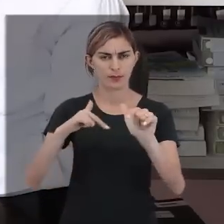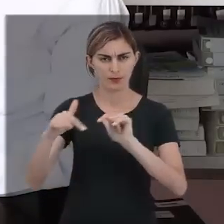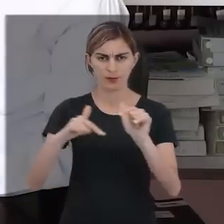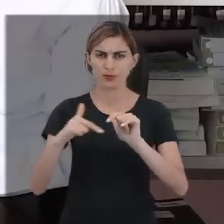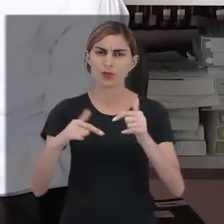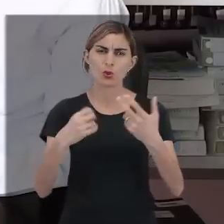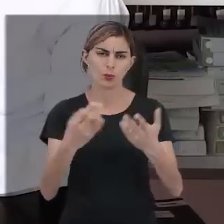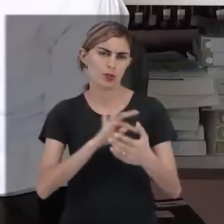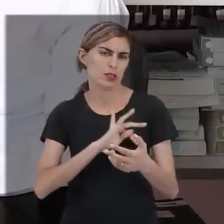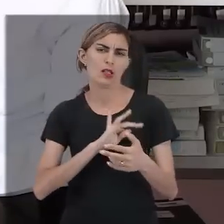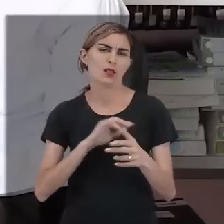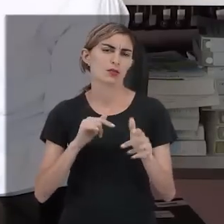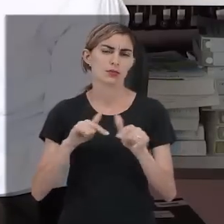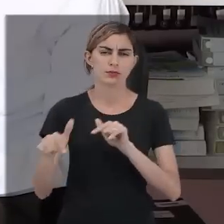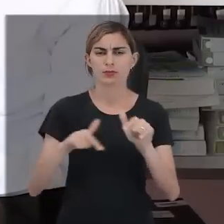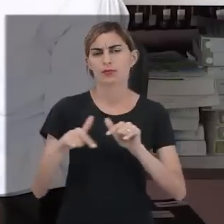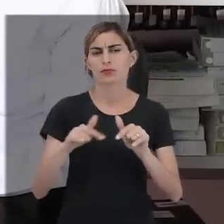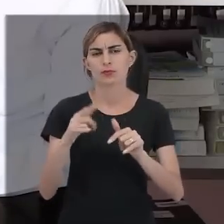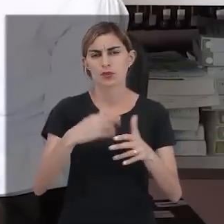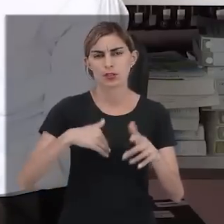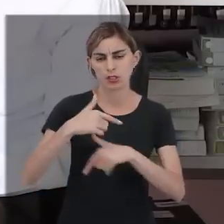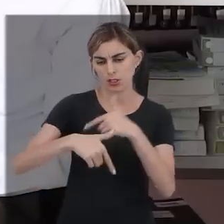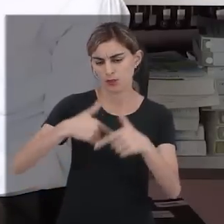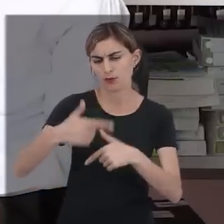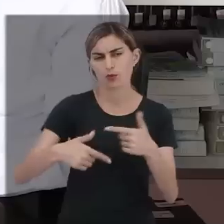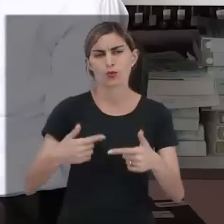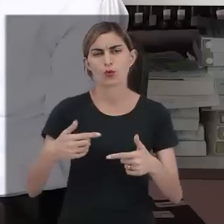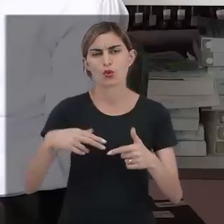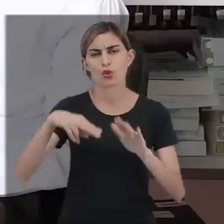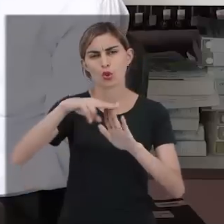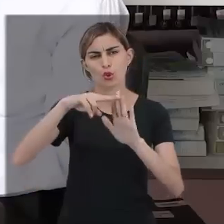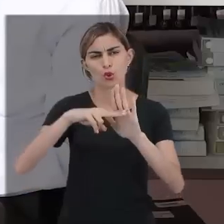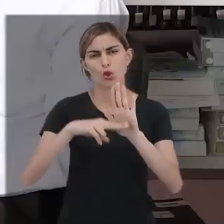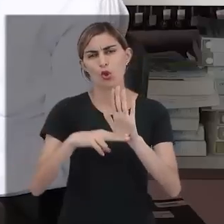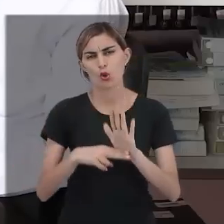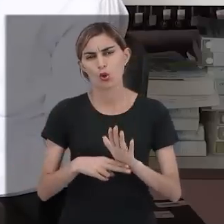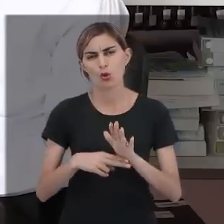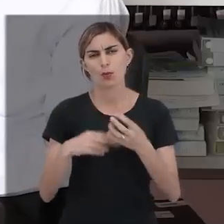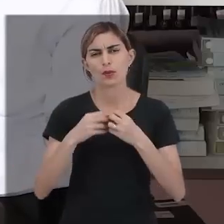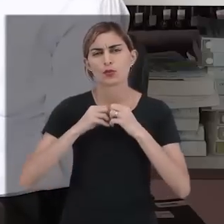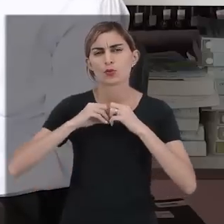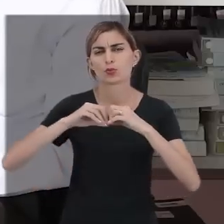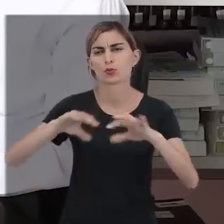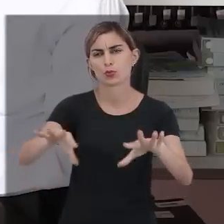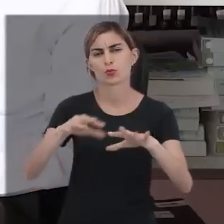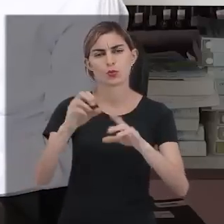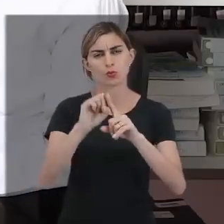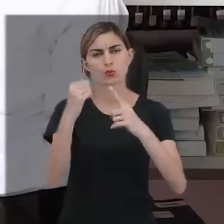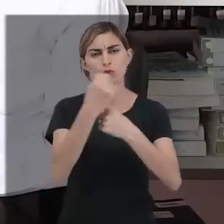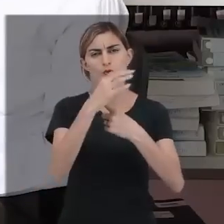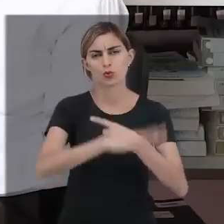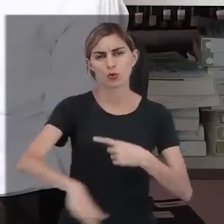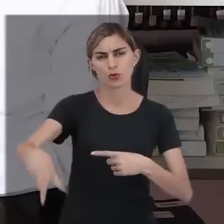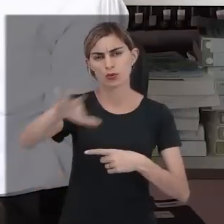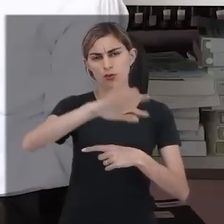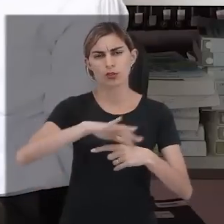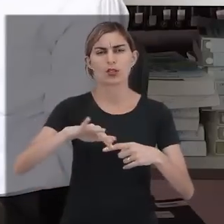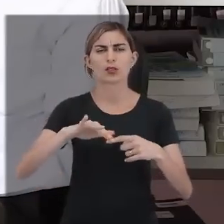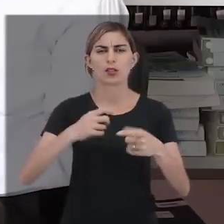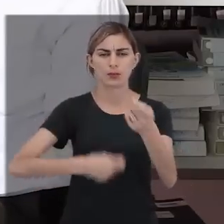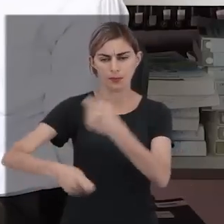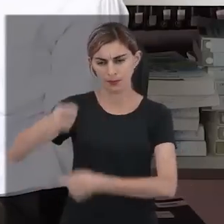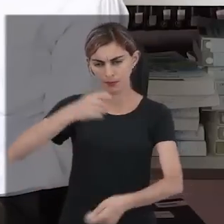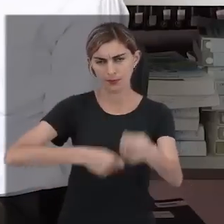comitês técnicos de trabalho, né? Eles desenvolvem as normas e as normas só são colocadas para a sociedade, né? Colocadas para o